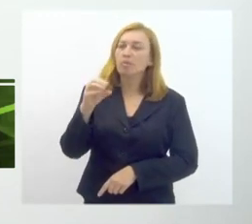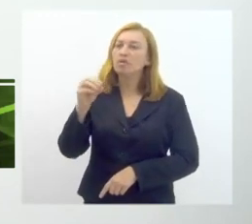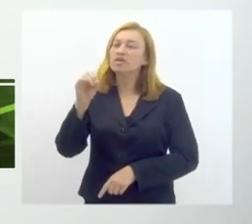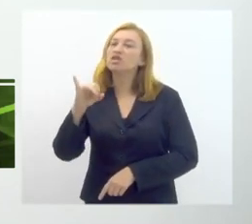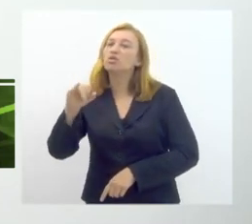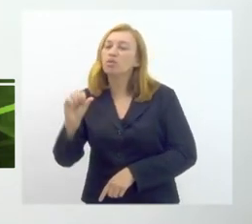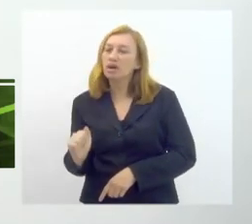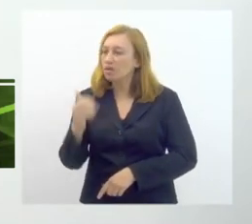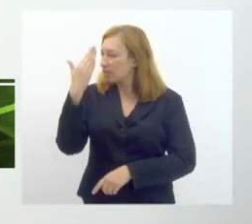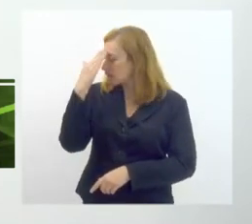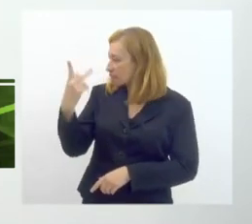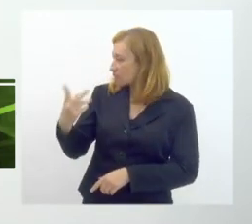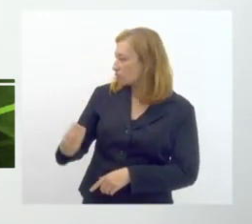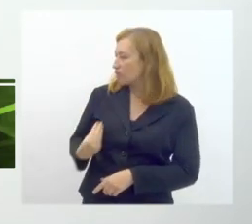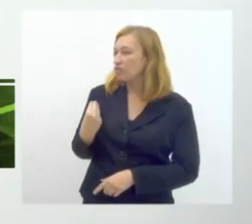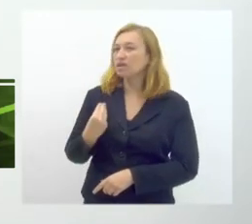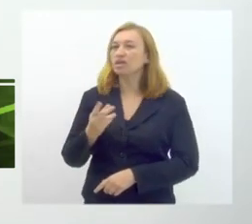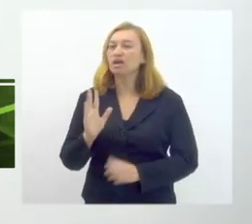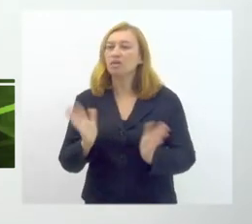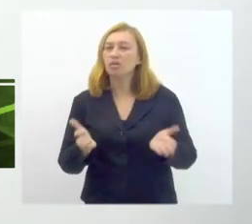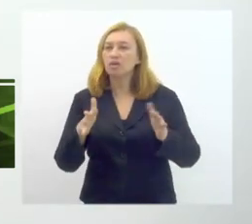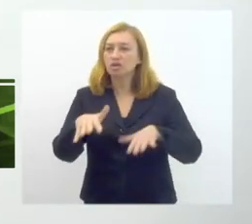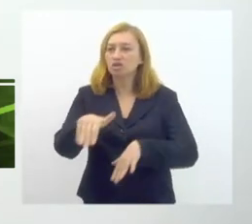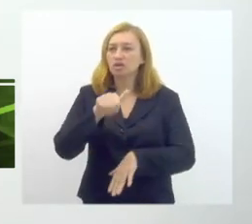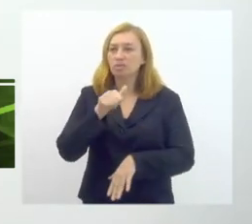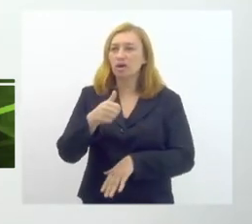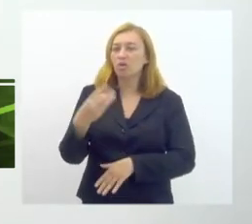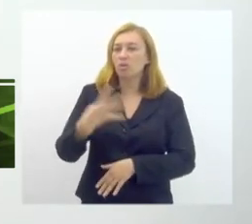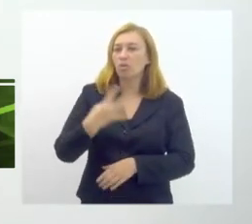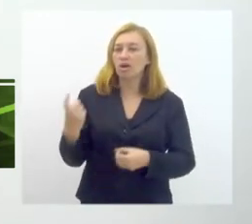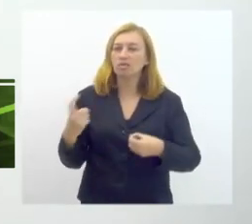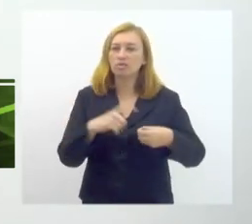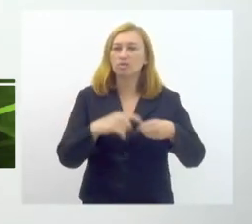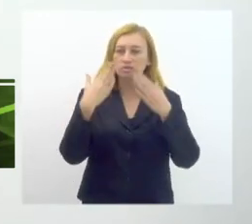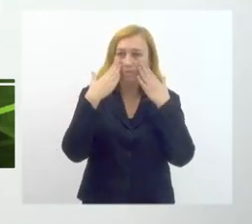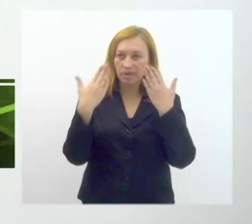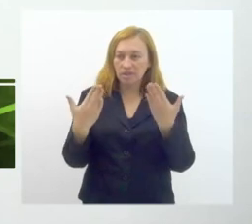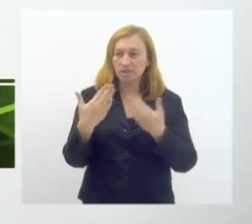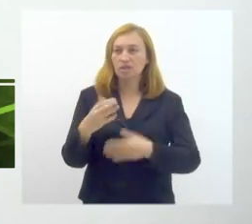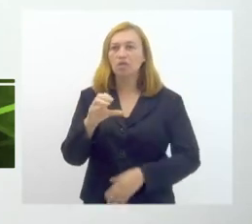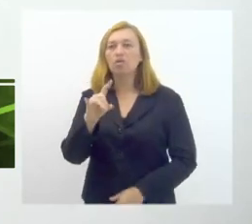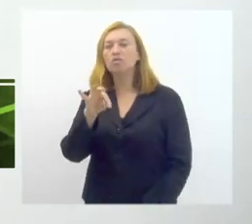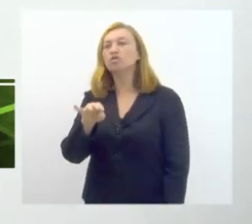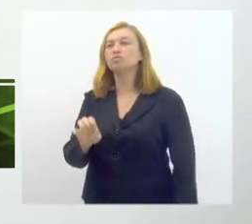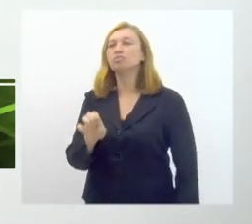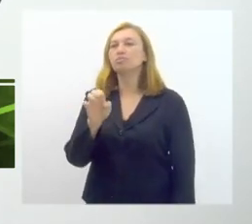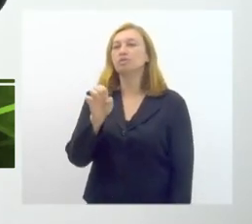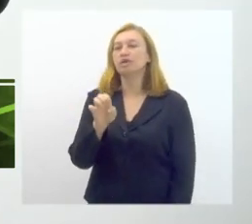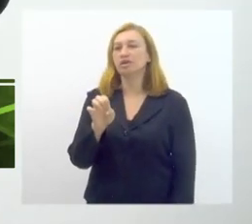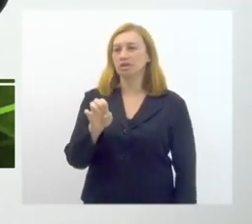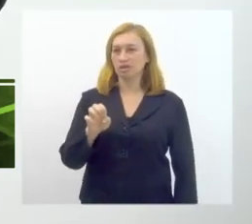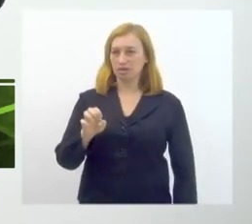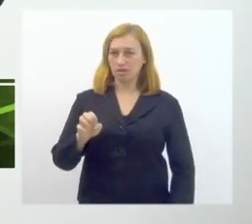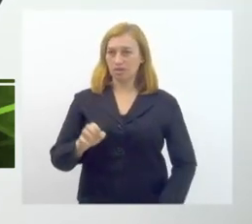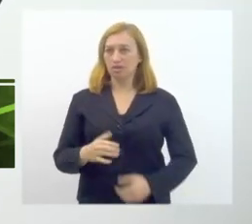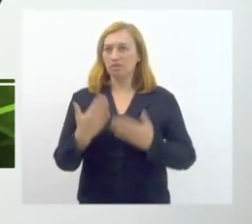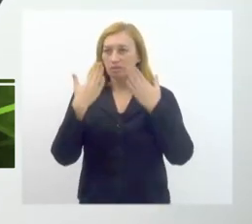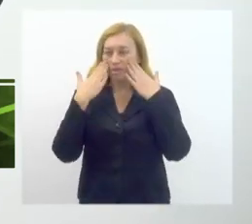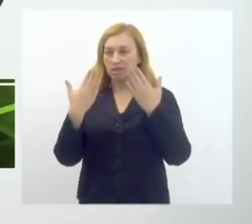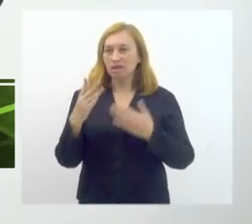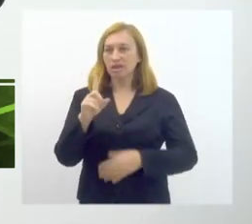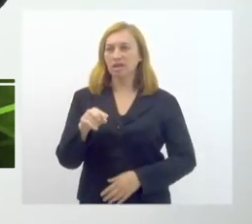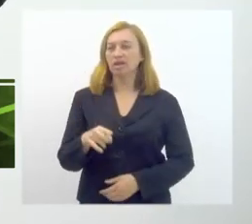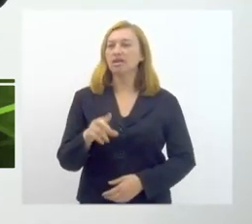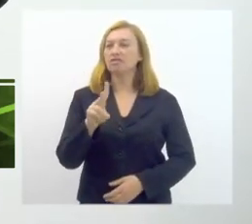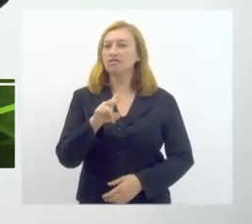presença. E, na sequência, vamos chamar agora o quarto consórcio para fazer a apresentação, o Conspinó. Quem vai apresentar é